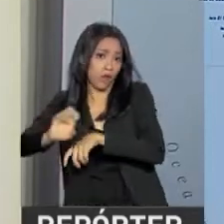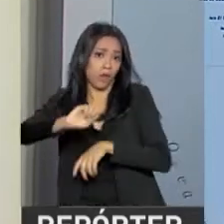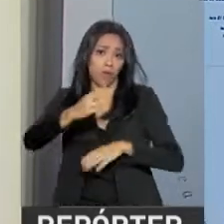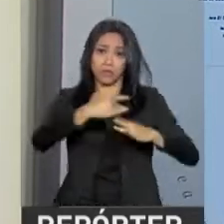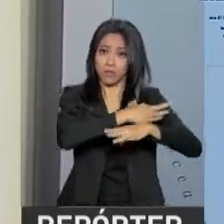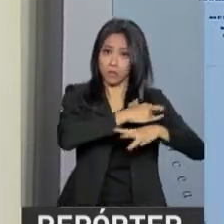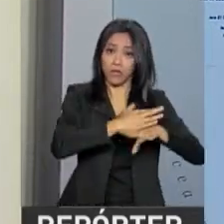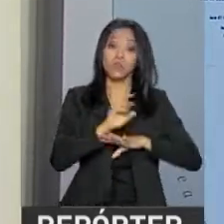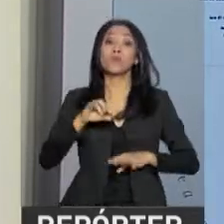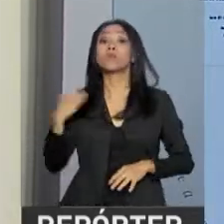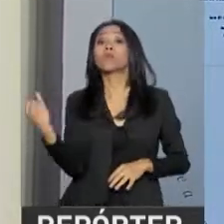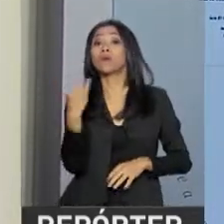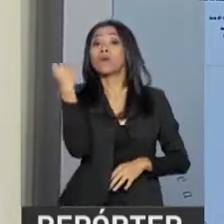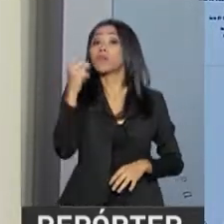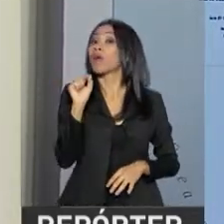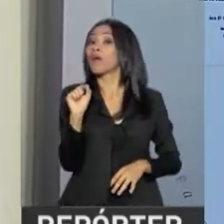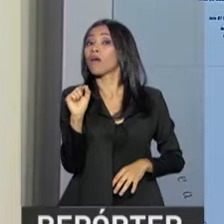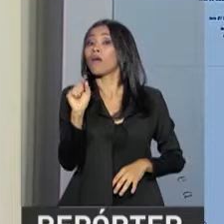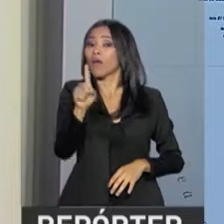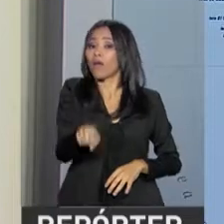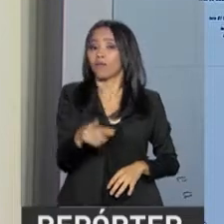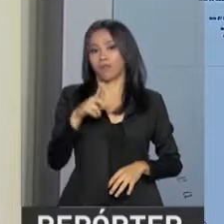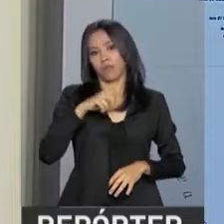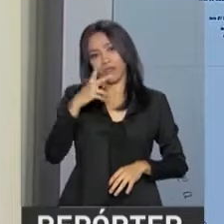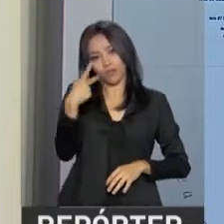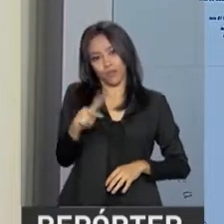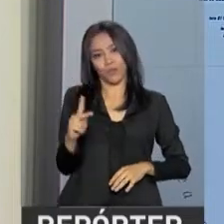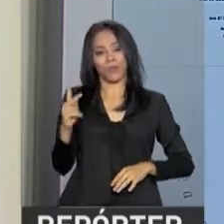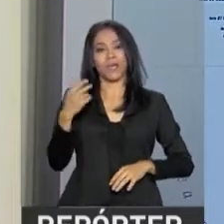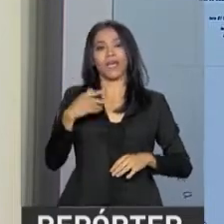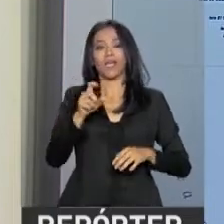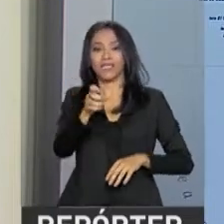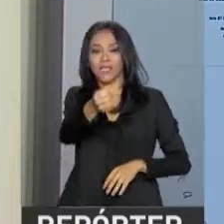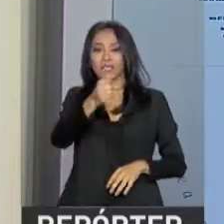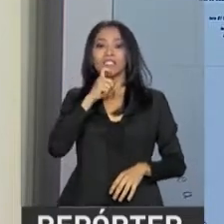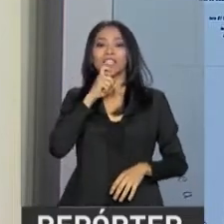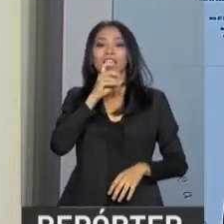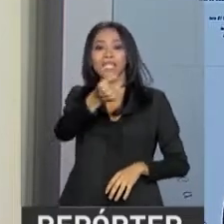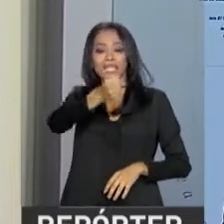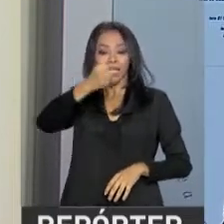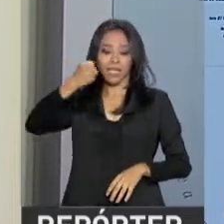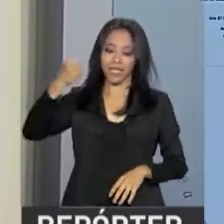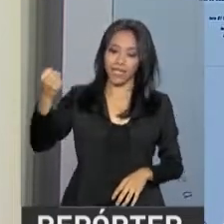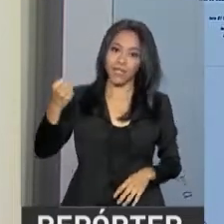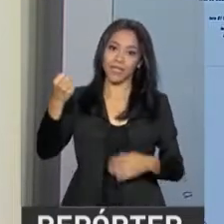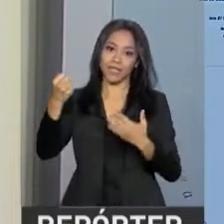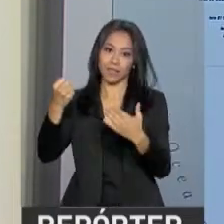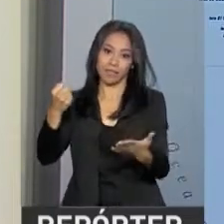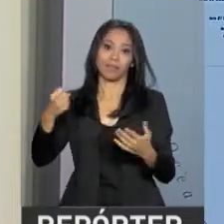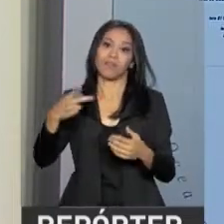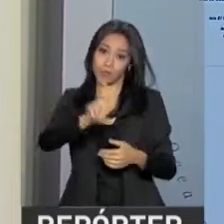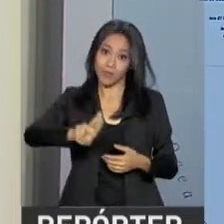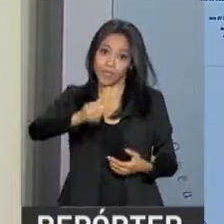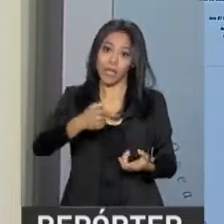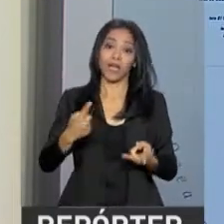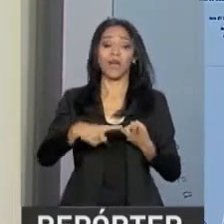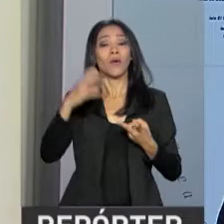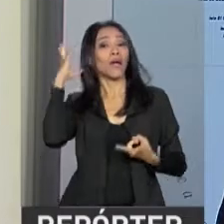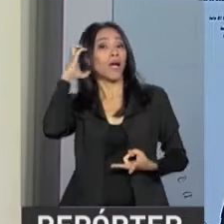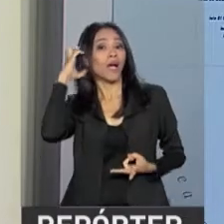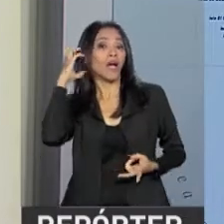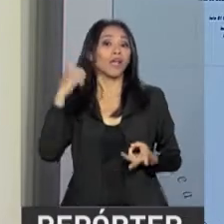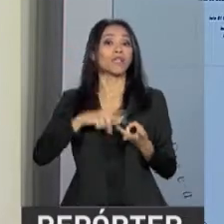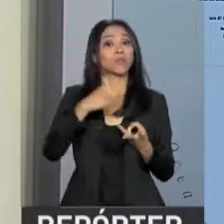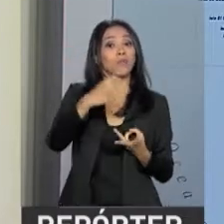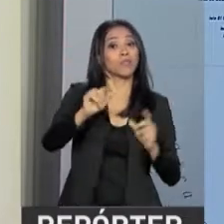rural, o que importa é você poder ter sua geladeira funcionando, prestando seu serviço, é você ter o seu rádio, sua